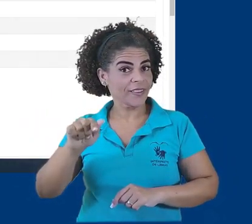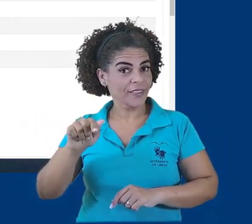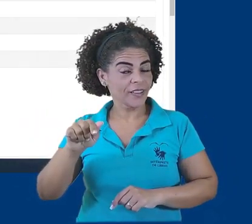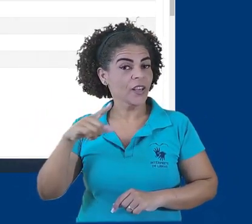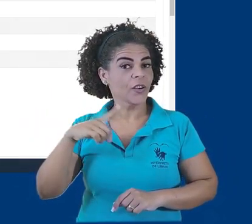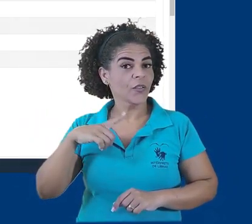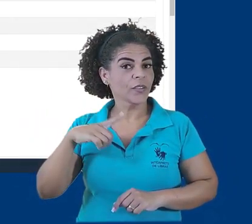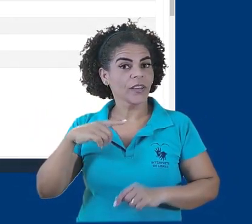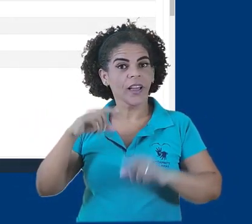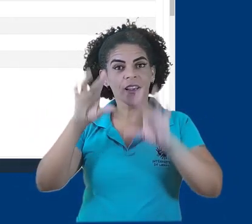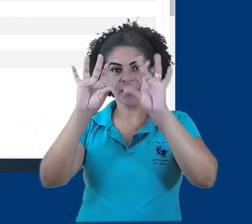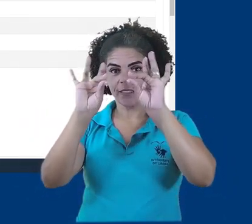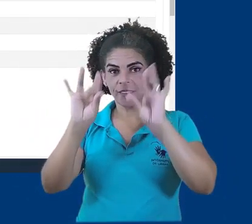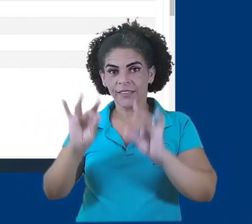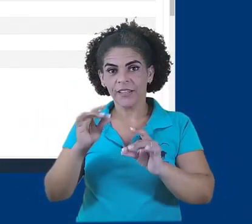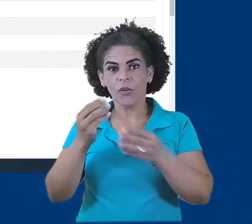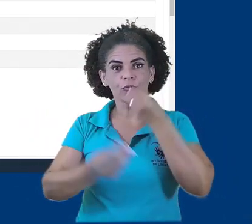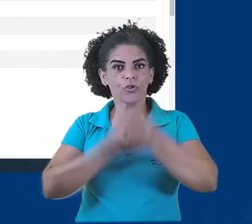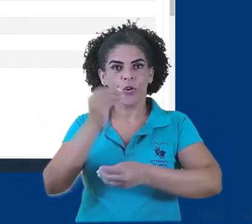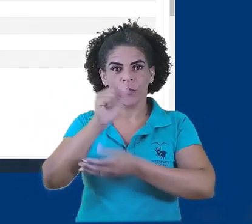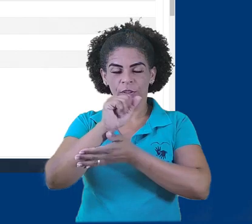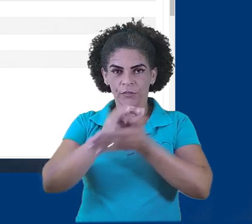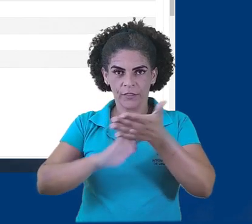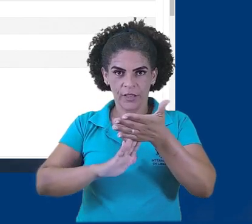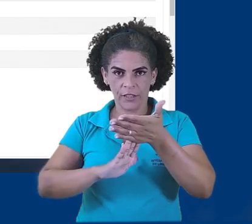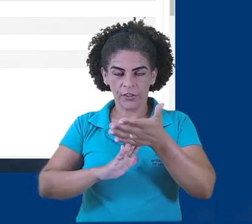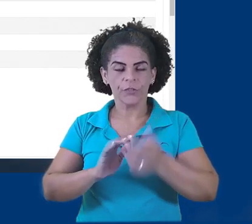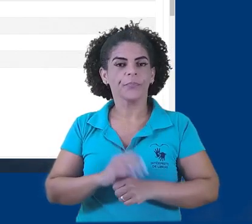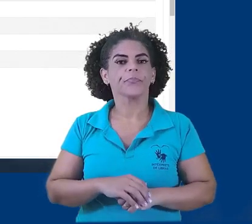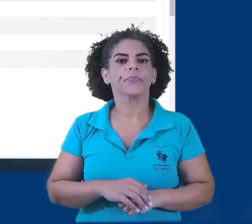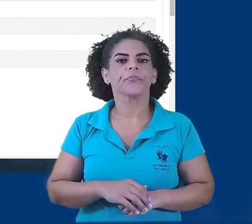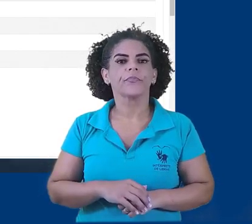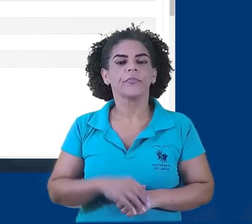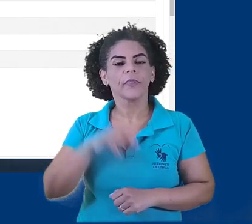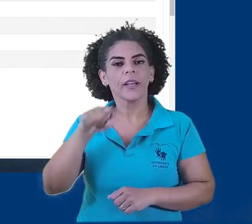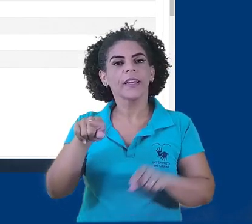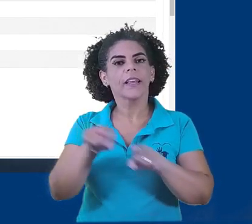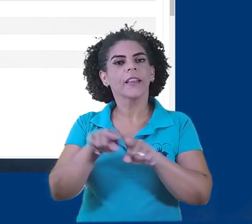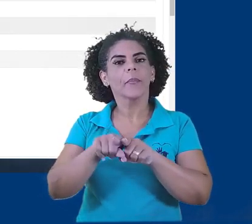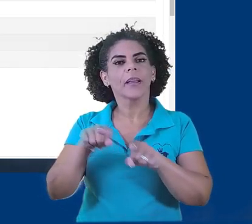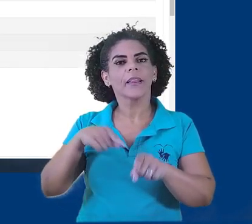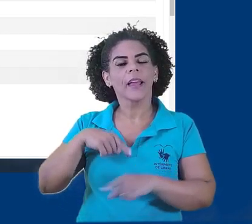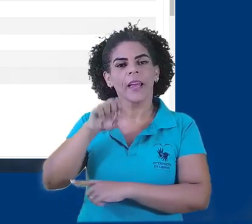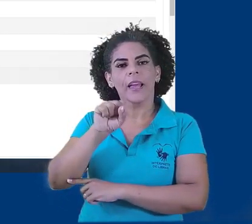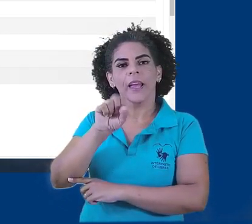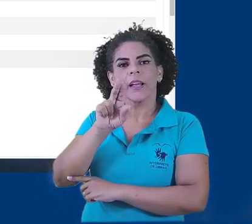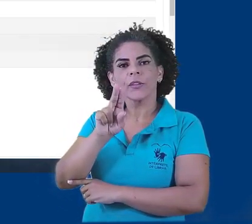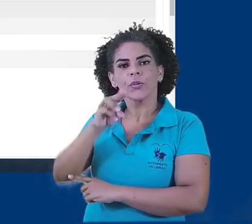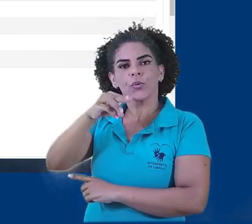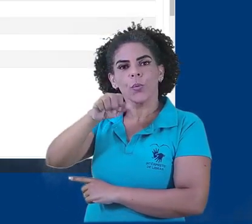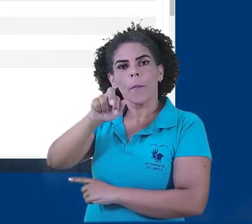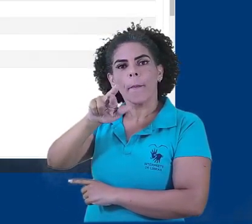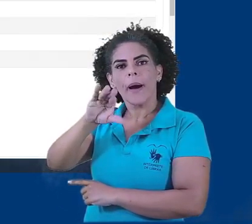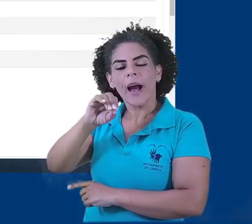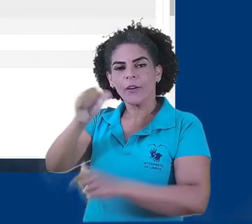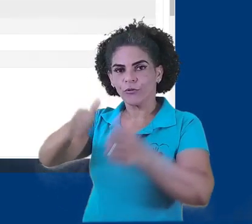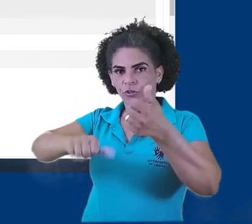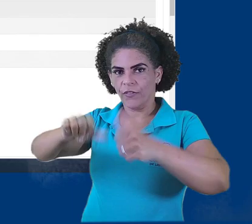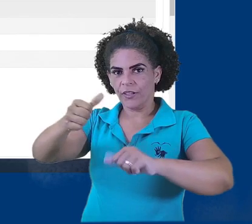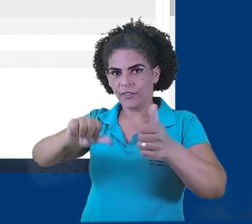além da descrição da tarefa é como os arquivos anexos um sumário de avaliação